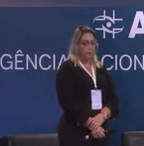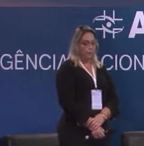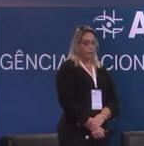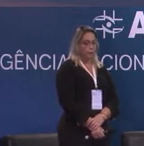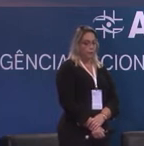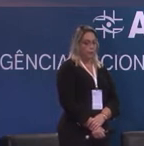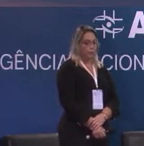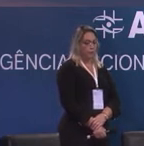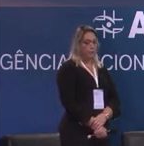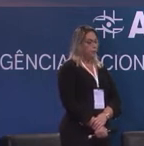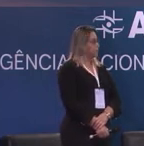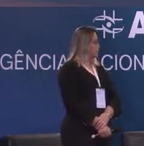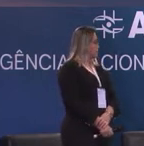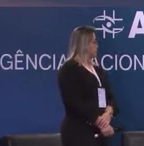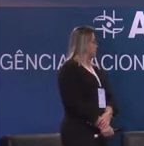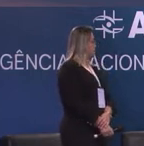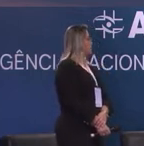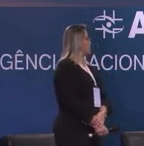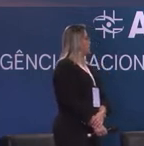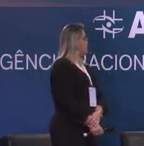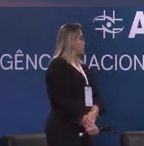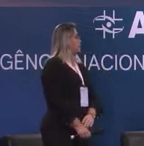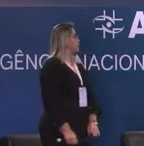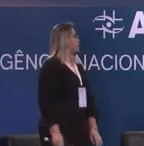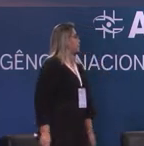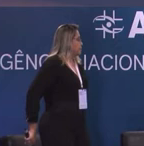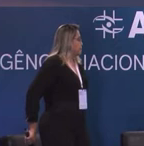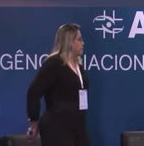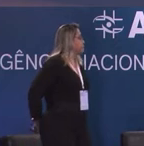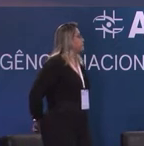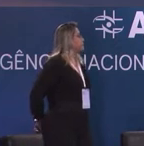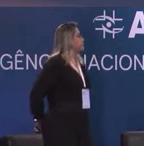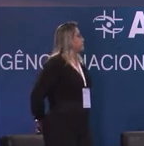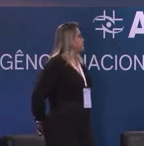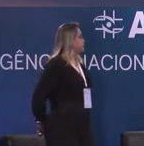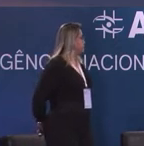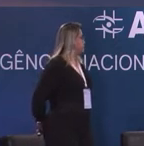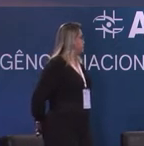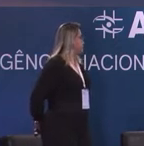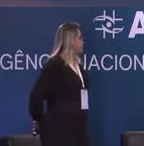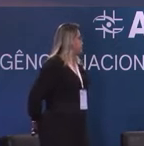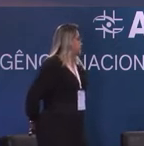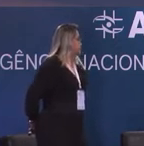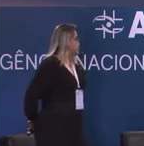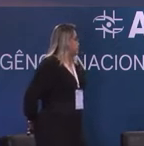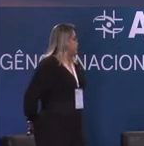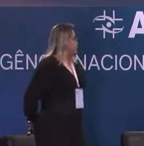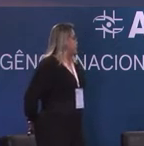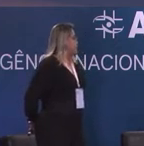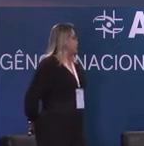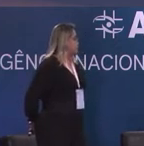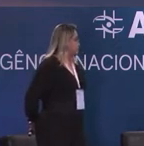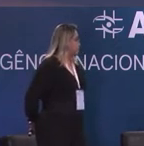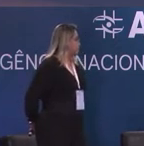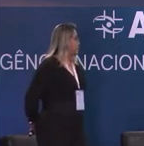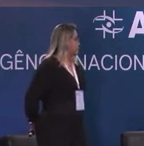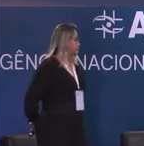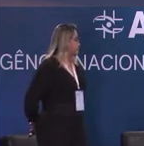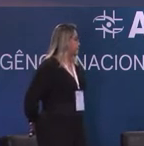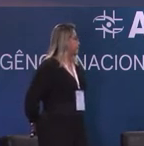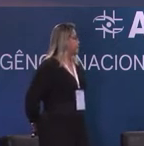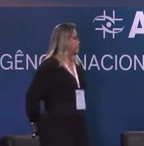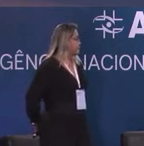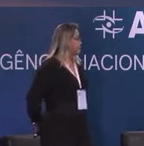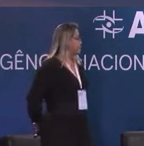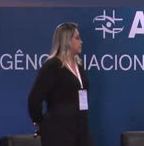concluir, fazem parte da agenda regulatória, da revisão da RDC